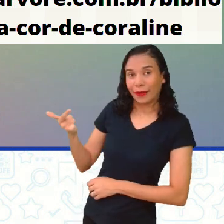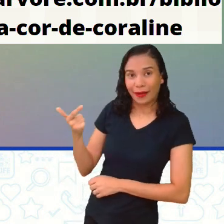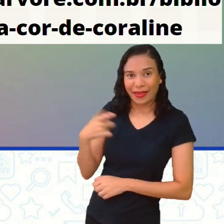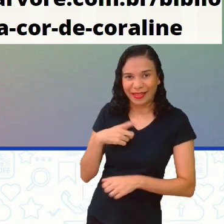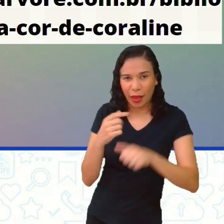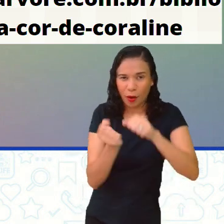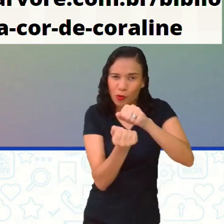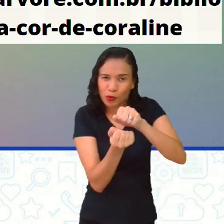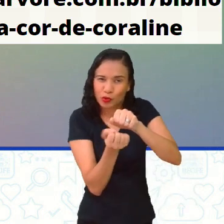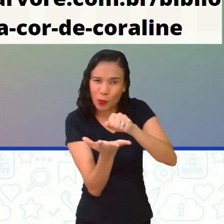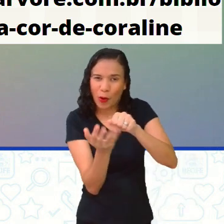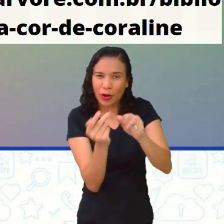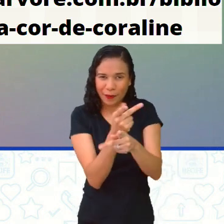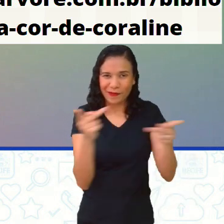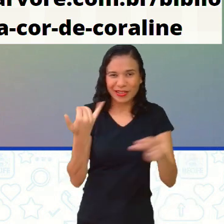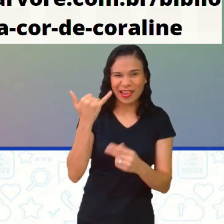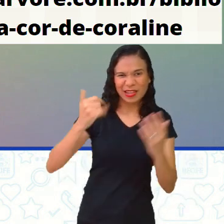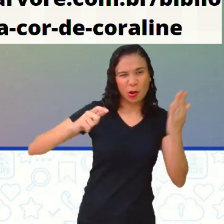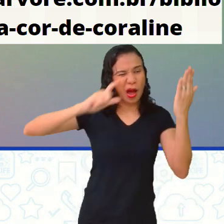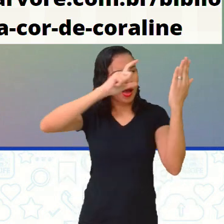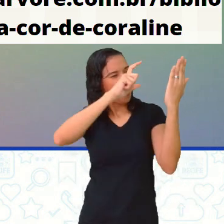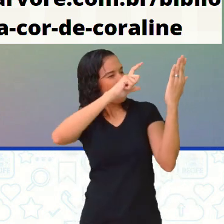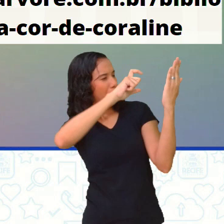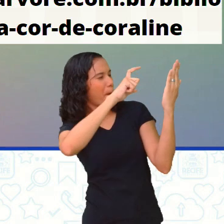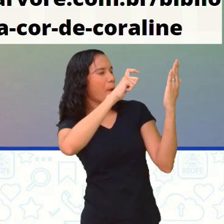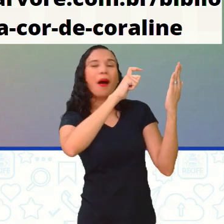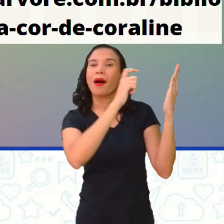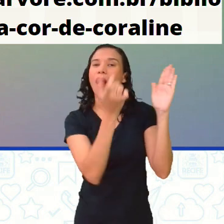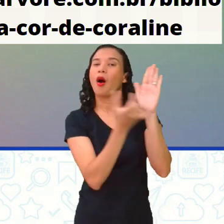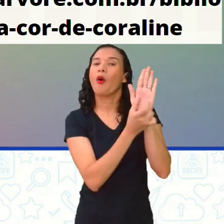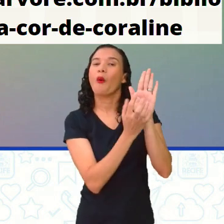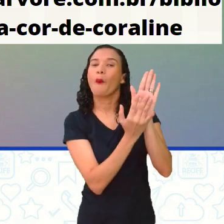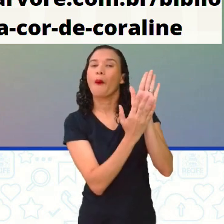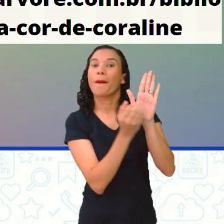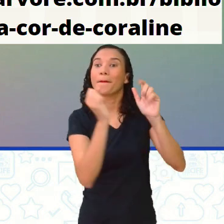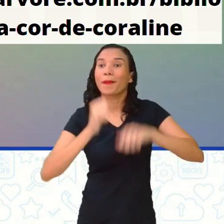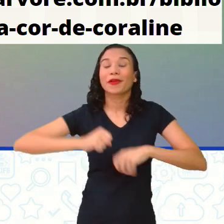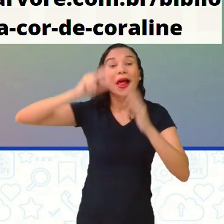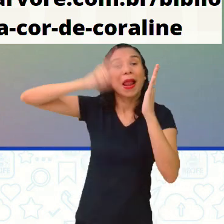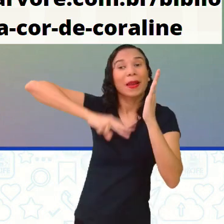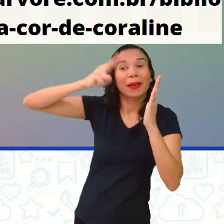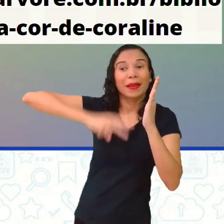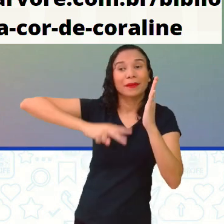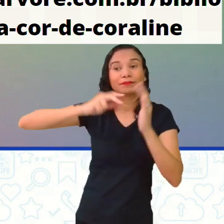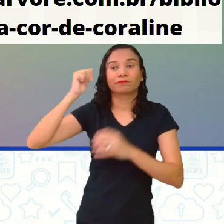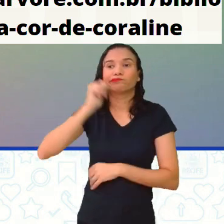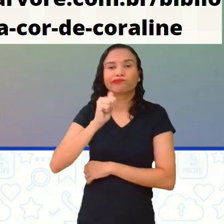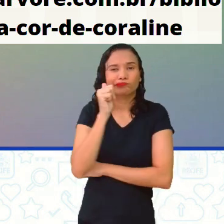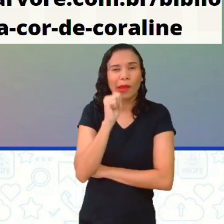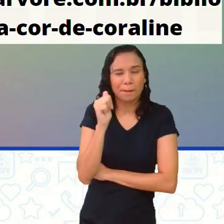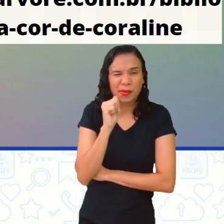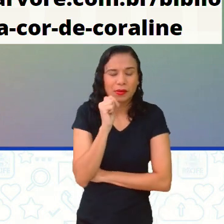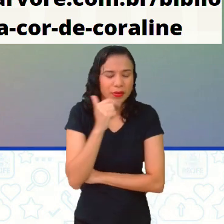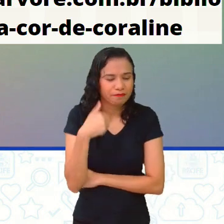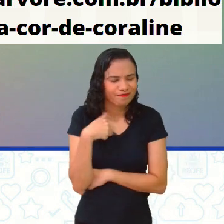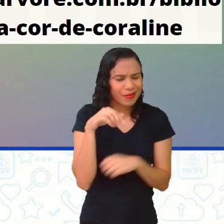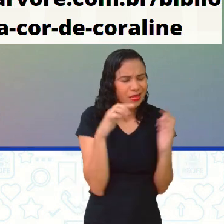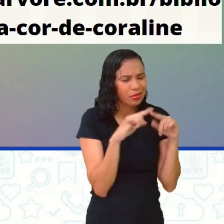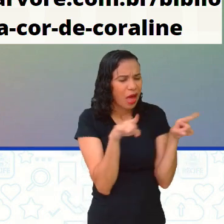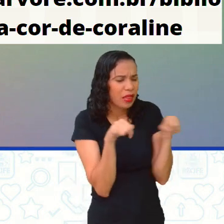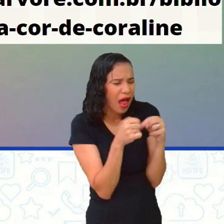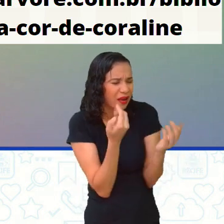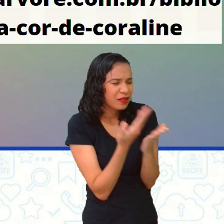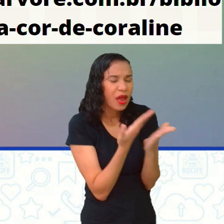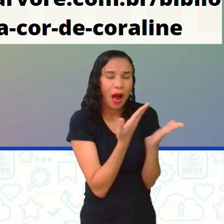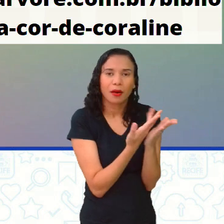enquanto vocês apontam o celular de vocês para esse QR Code e vocês vão poder ler. Então, Coraline estava numa sala de aula, né,